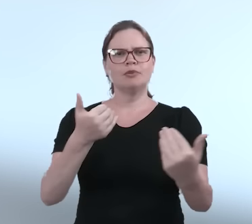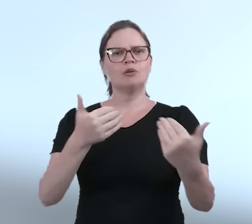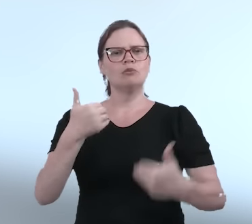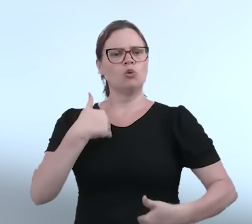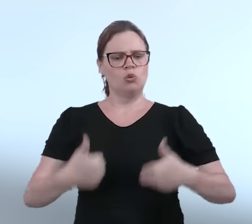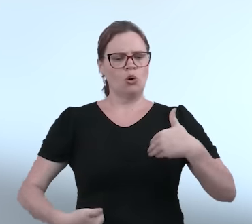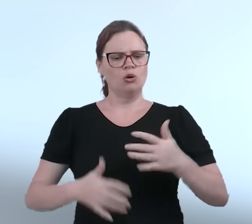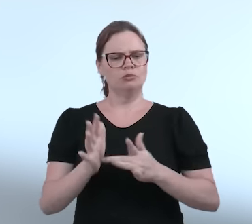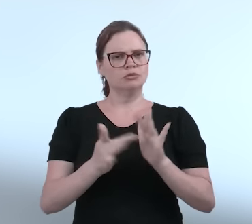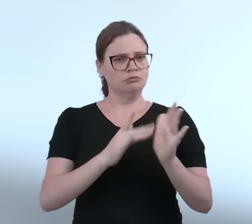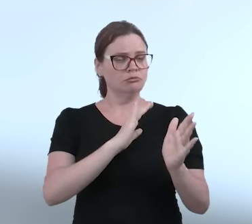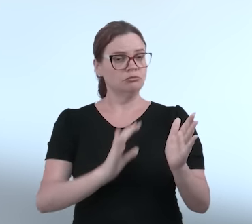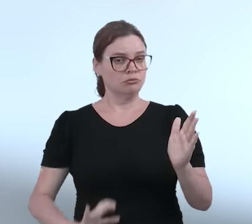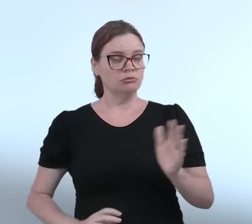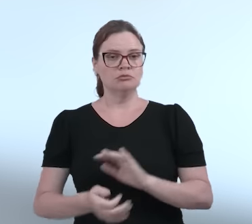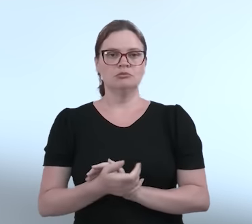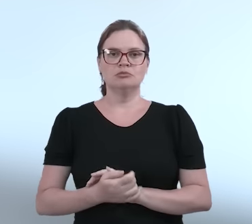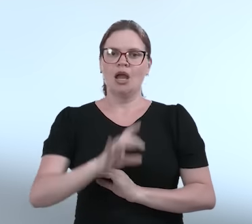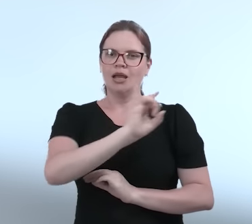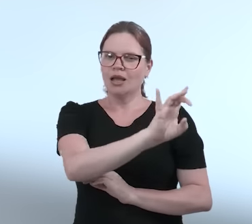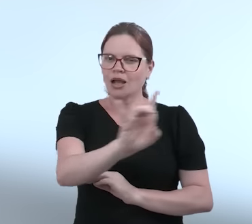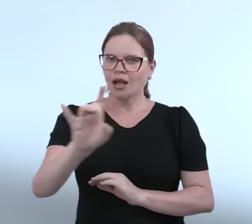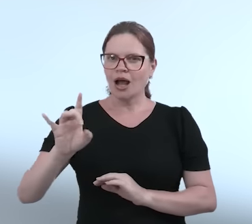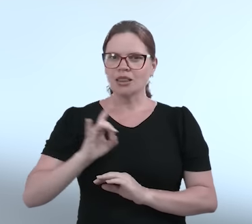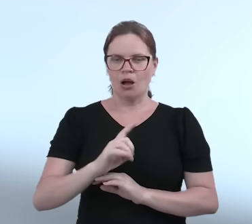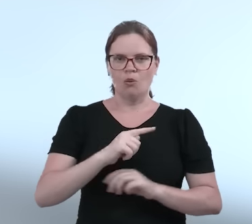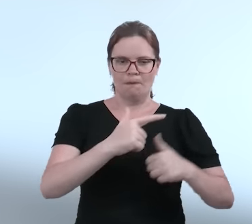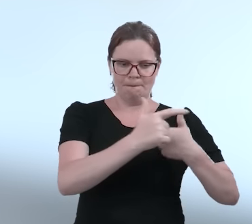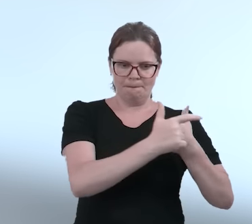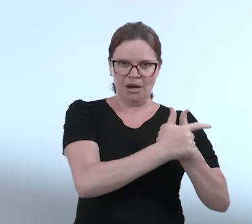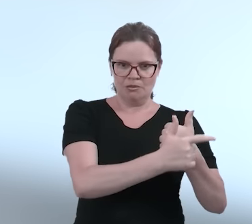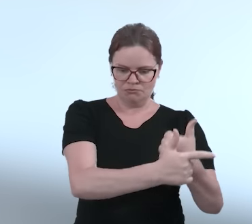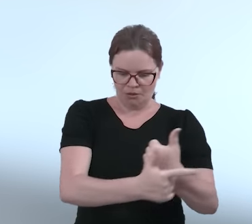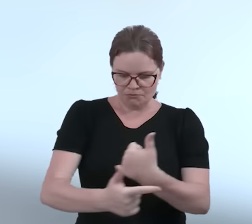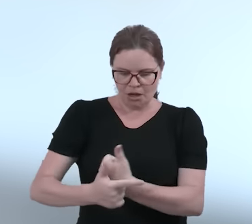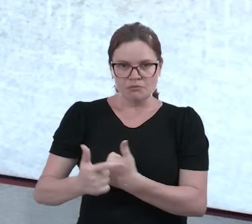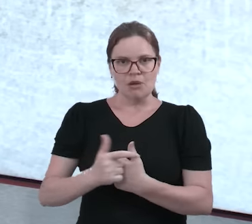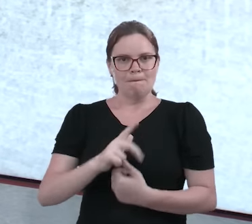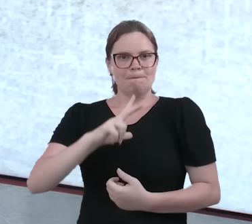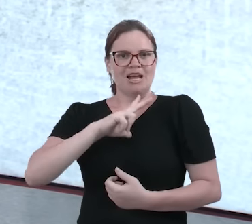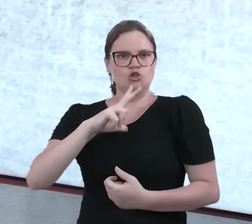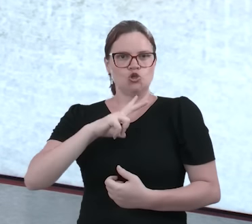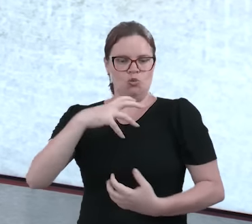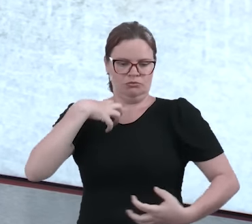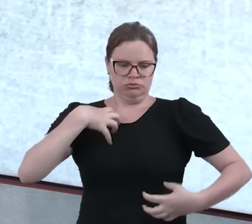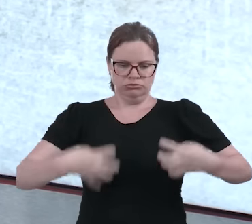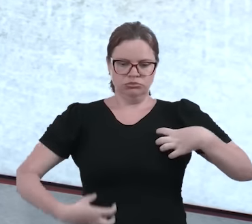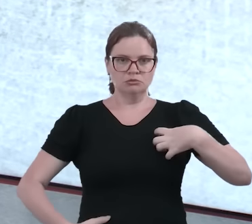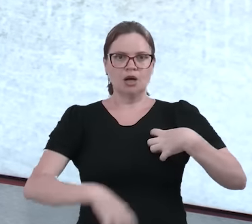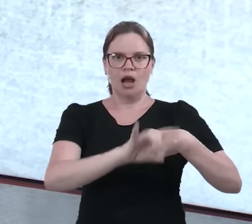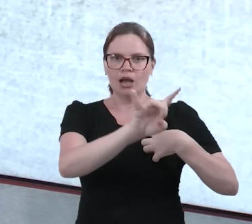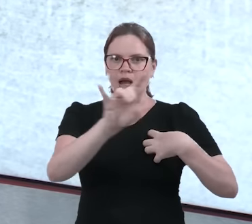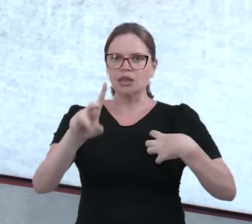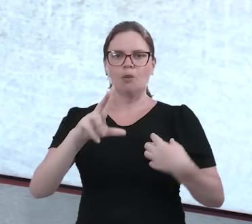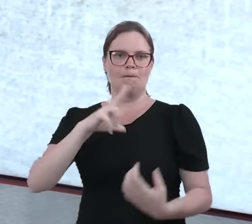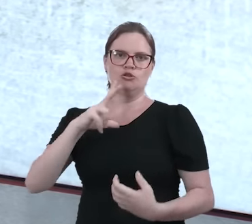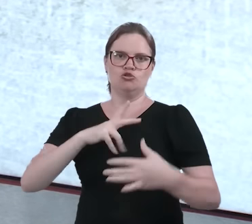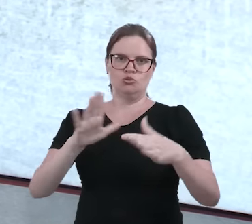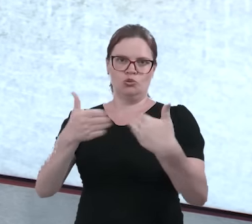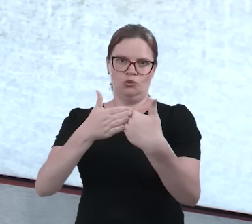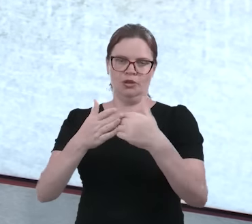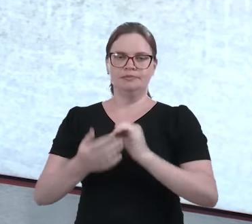Cristo e seus membros em particular. Muito bem. Portanto, pertencer à